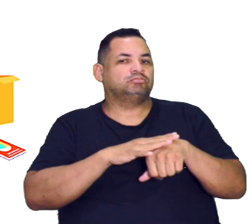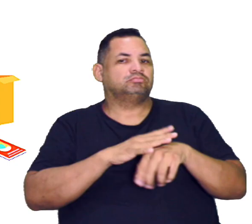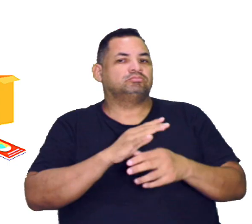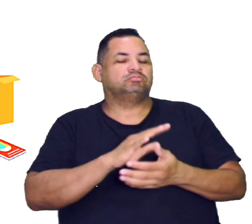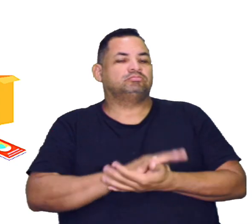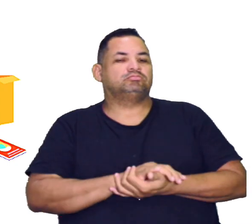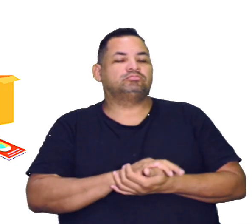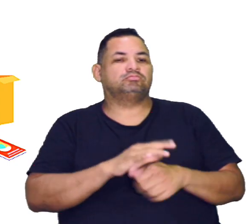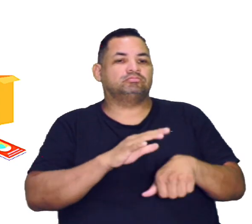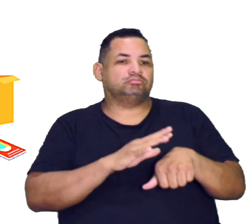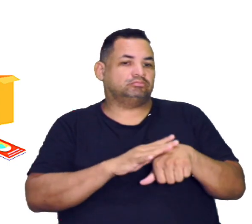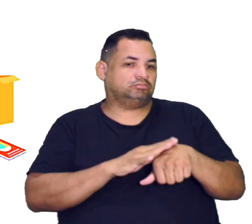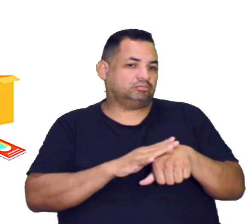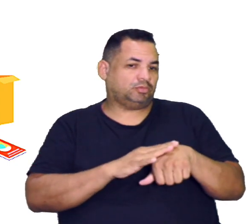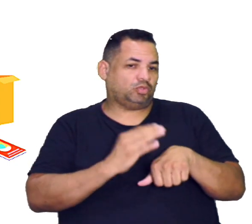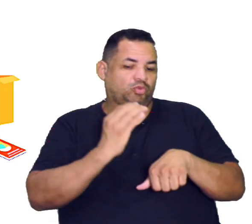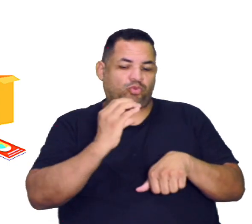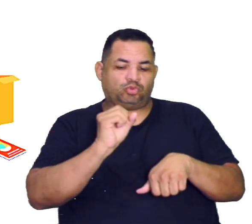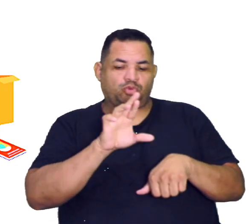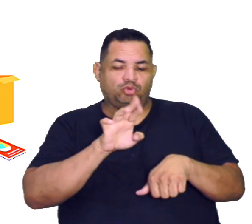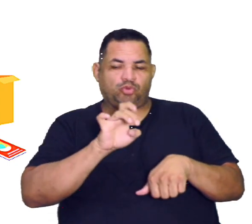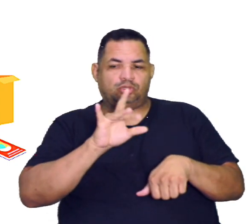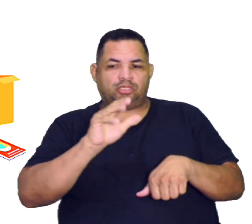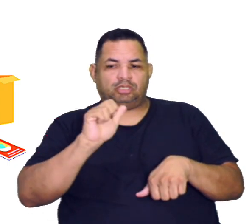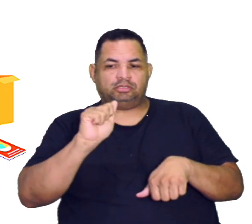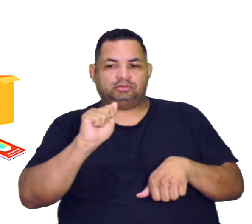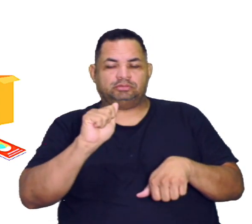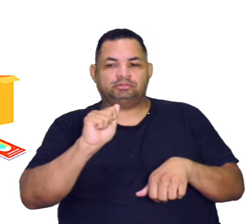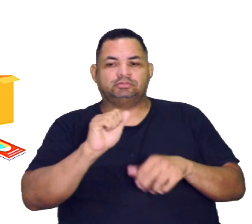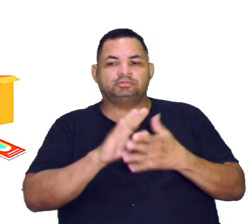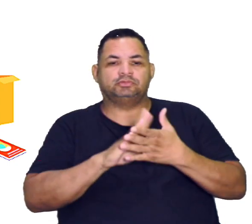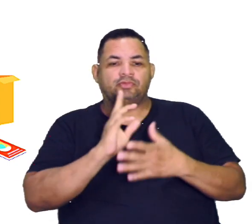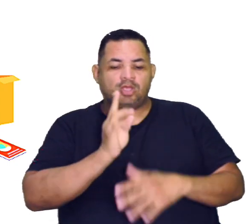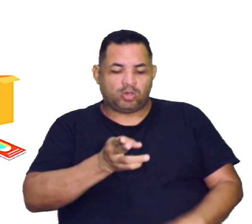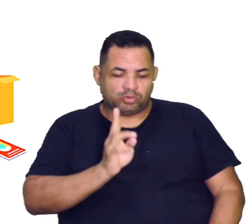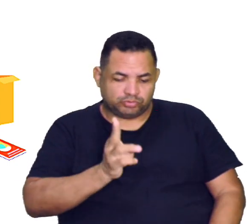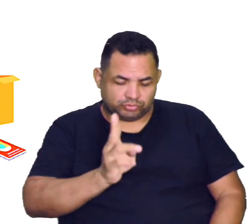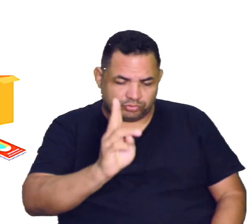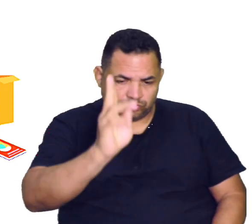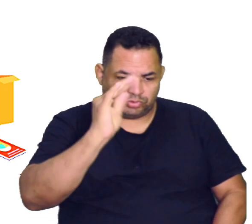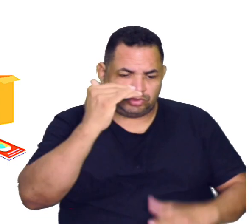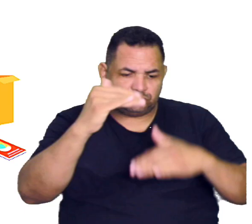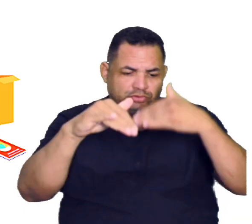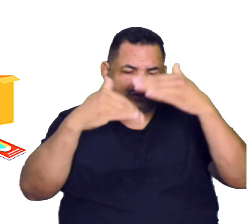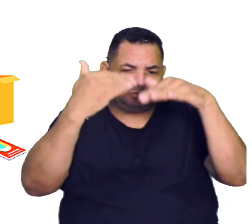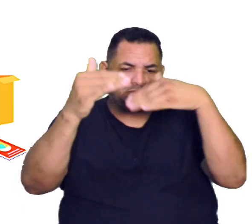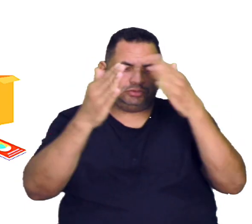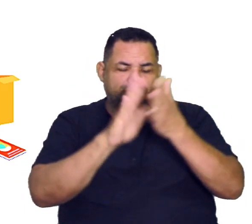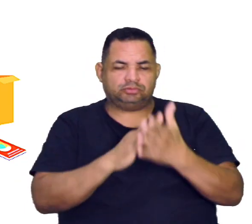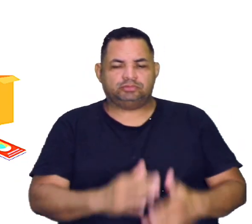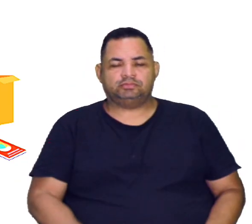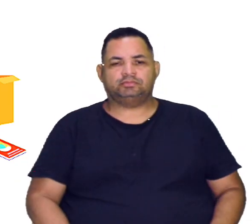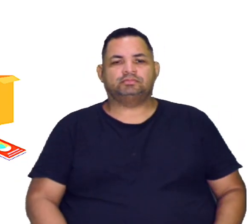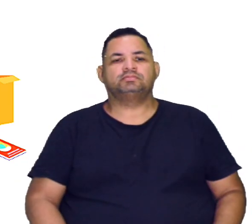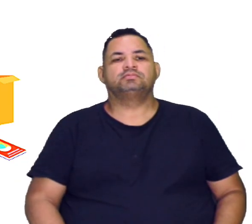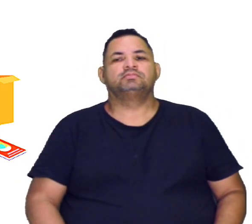tá? Crônicas, lembra o que significa o crônico e o agudo, né? Então, vai persistir, né? Por longo período aí.